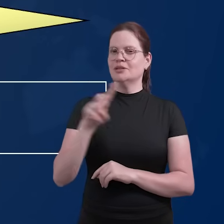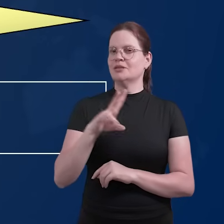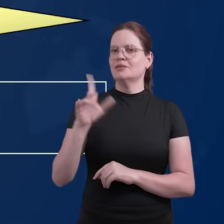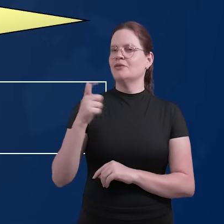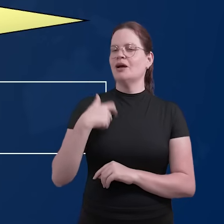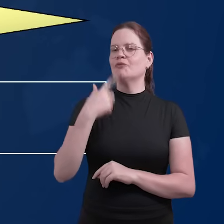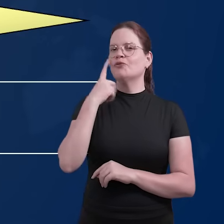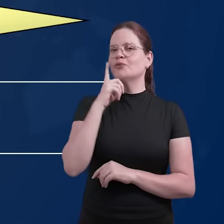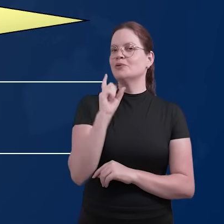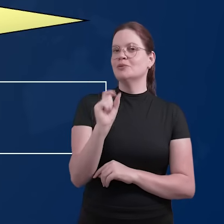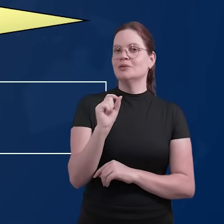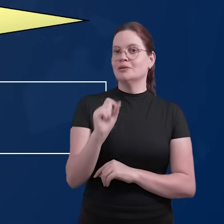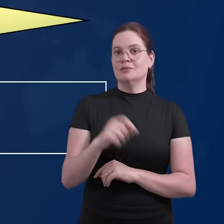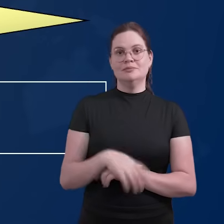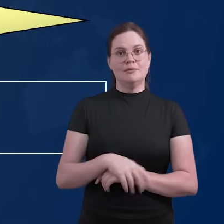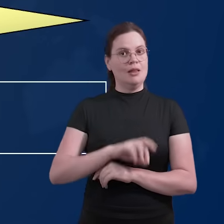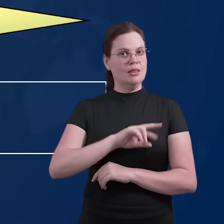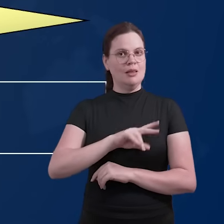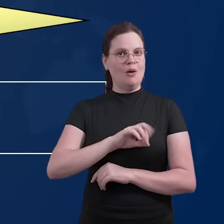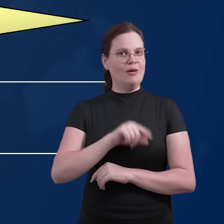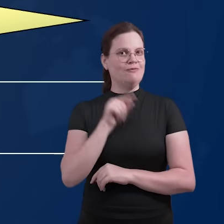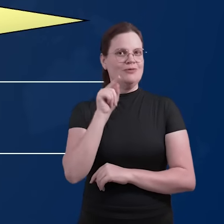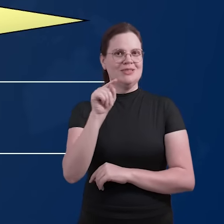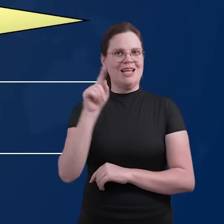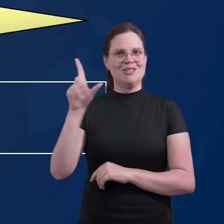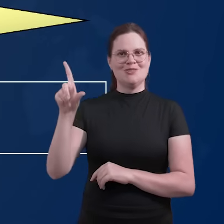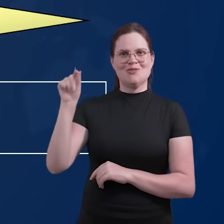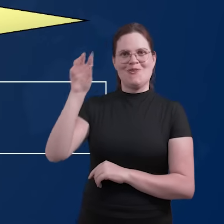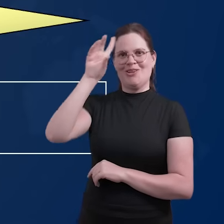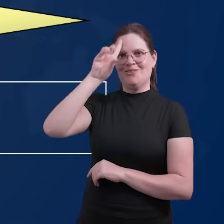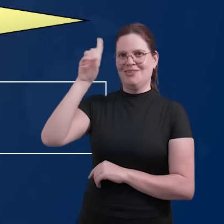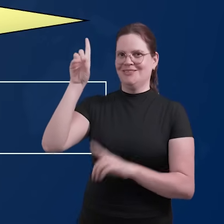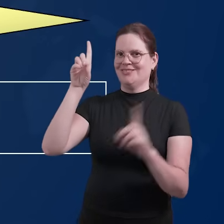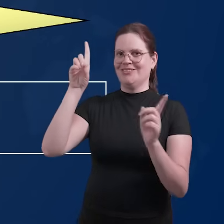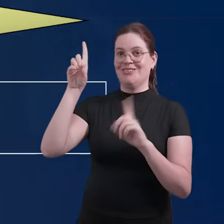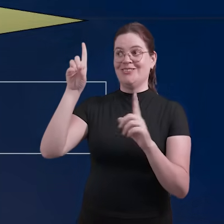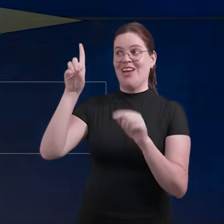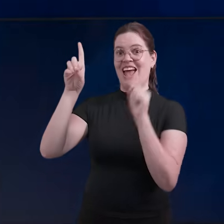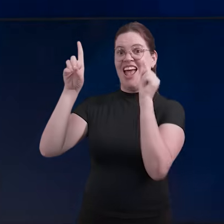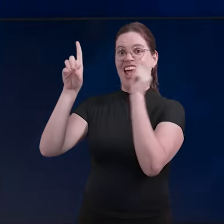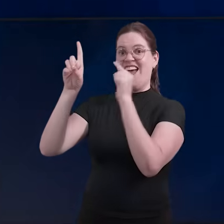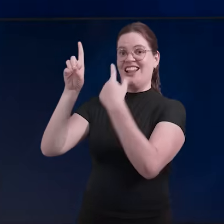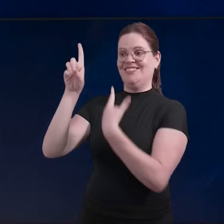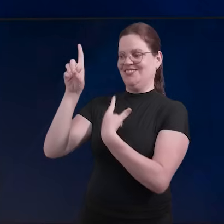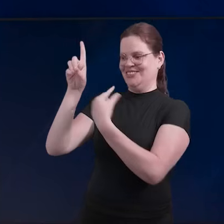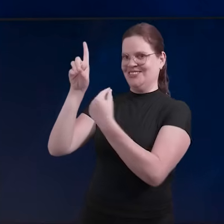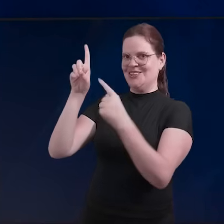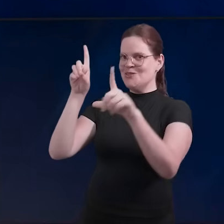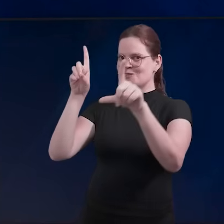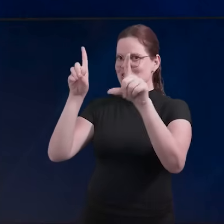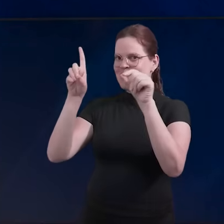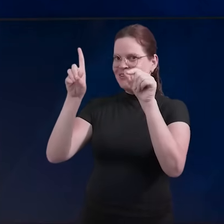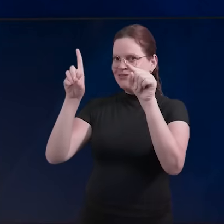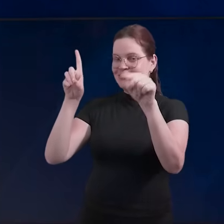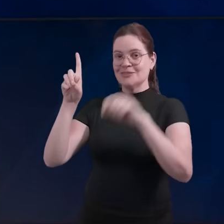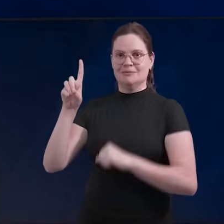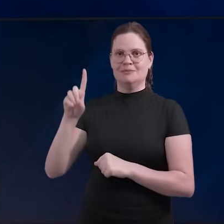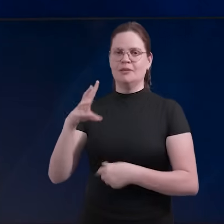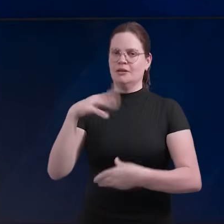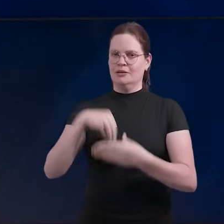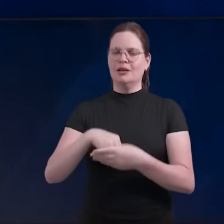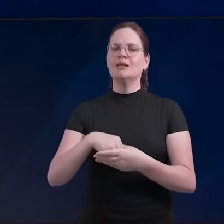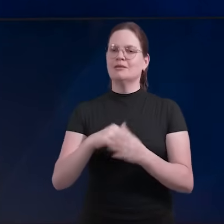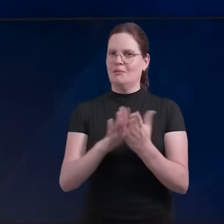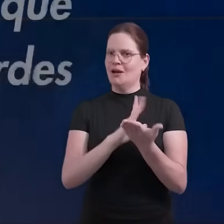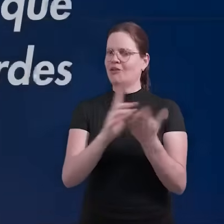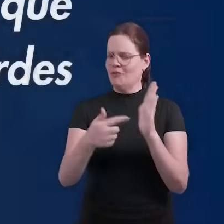tomar conhecimento do seguinte, que não foi você que escolheu a Deus, mas Deus te escolheu. Isso aqui está num versículo